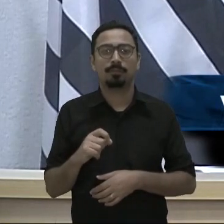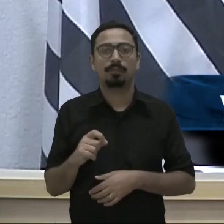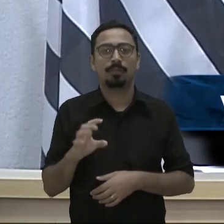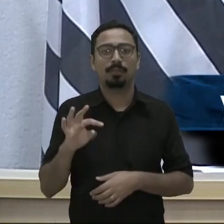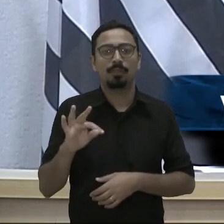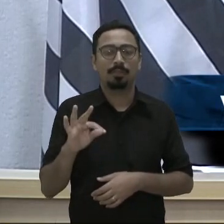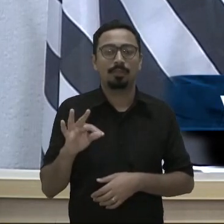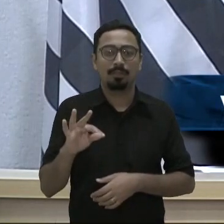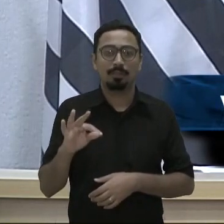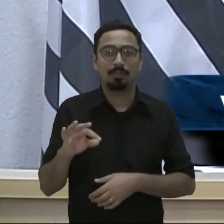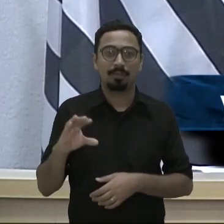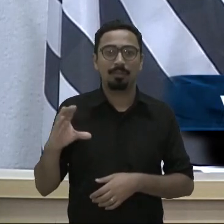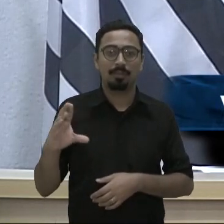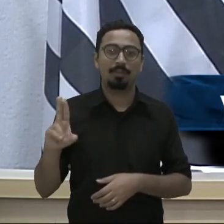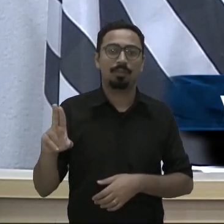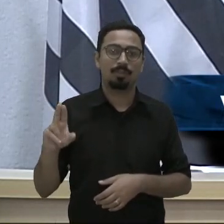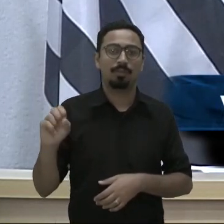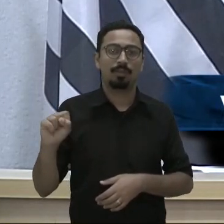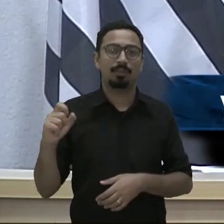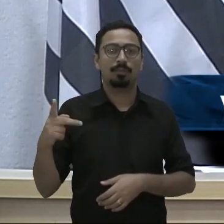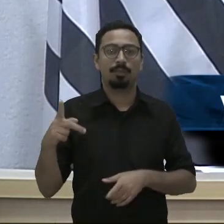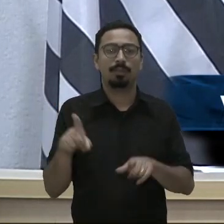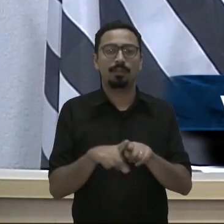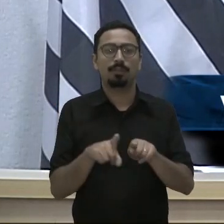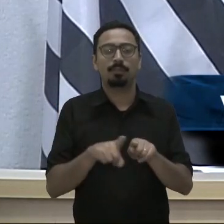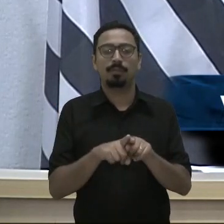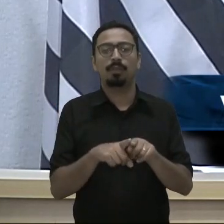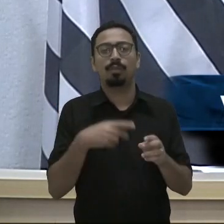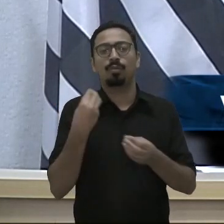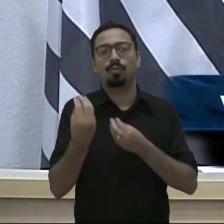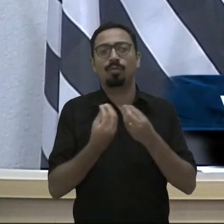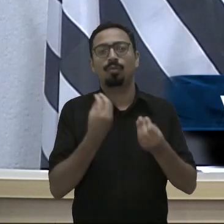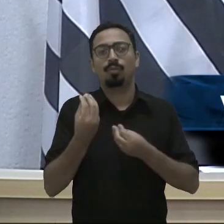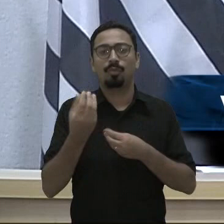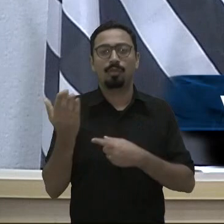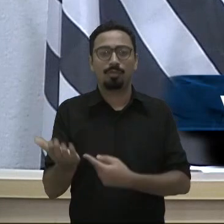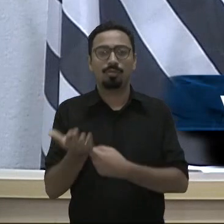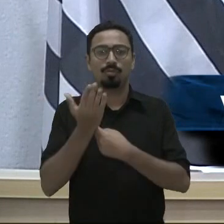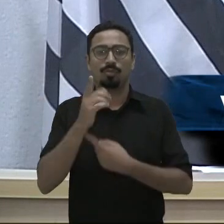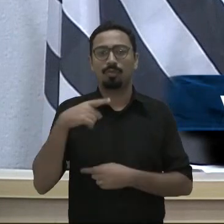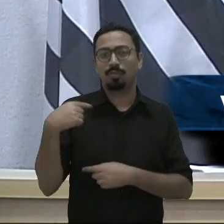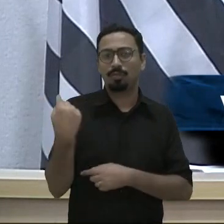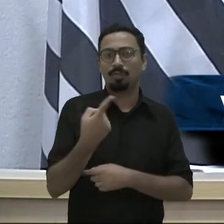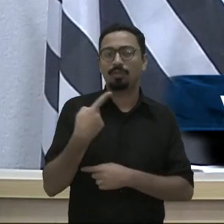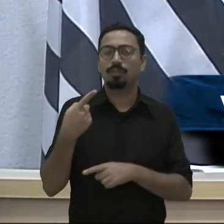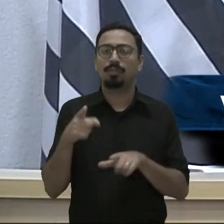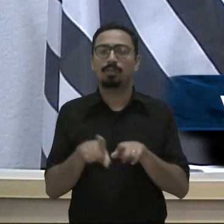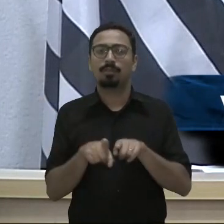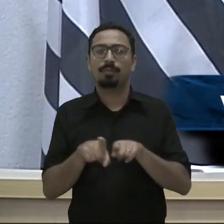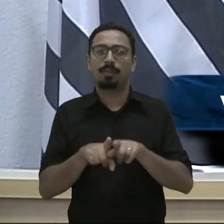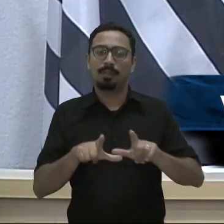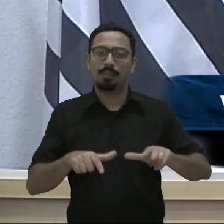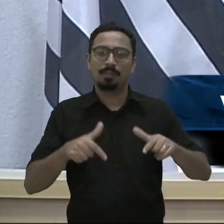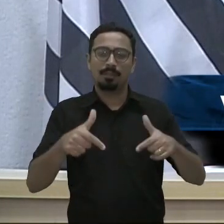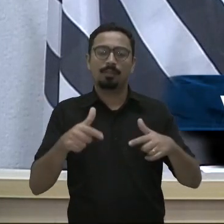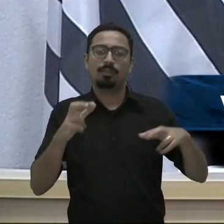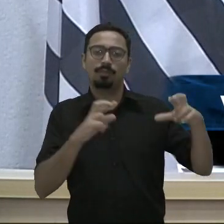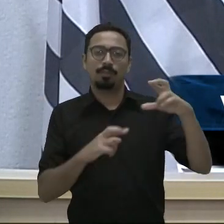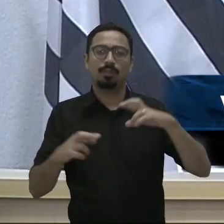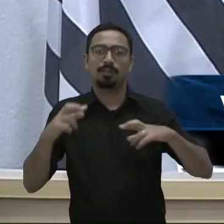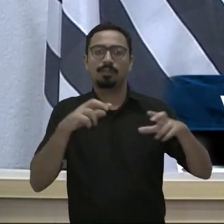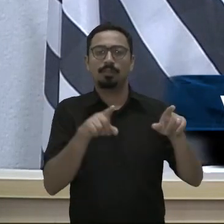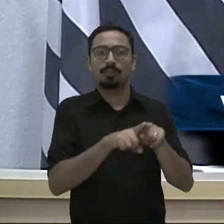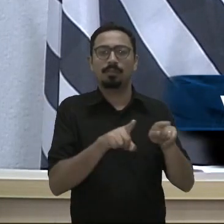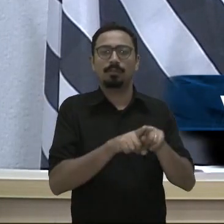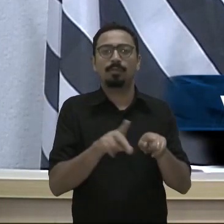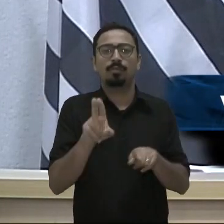de Contas, o quanto o Tribunal de Contas pode nos ajudar, contribuir com a nossa ação fiscalizadora através dos